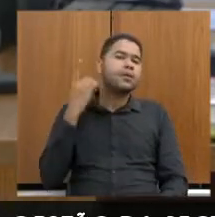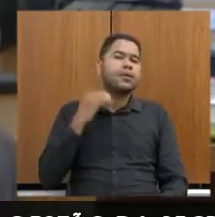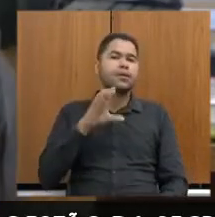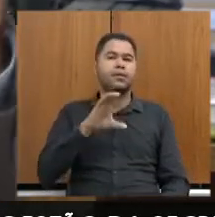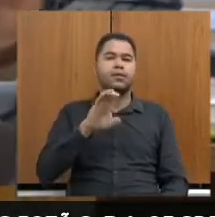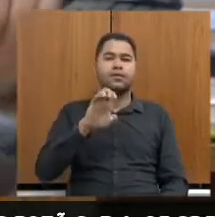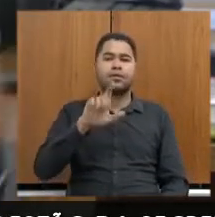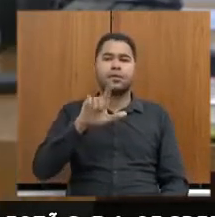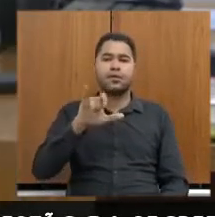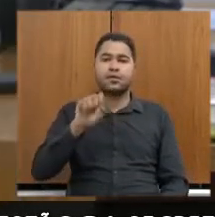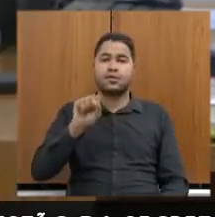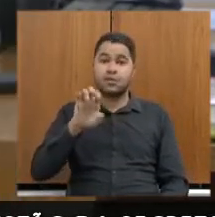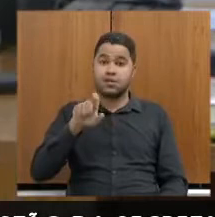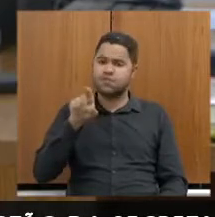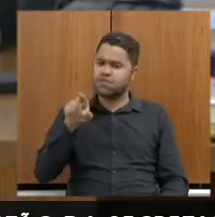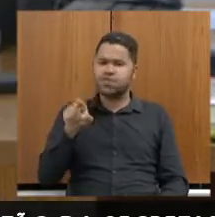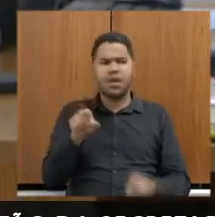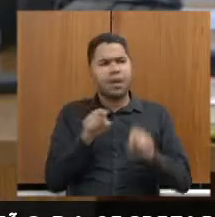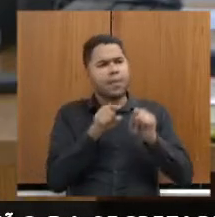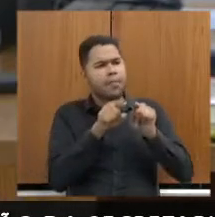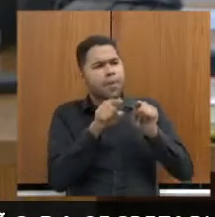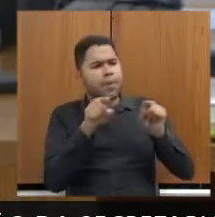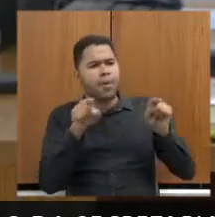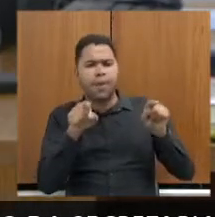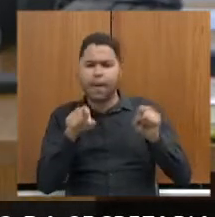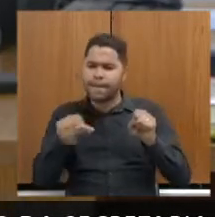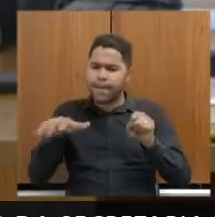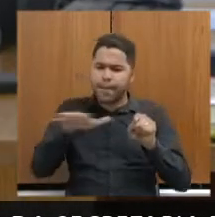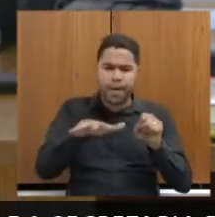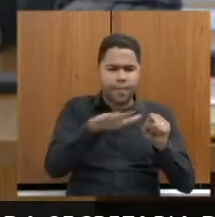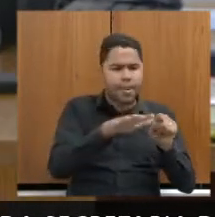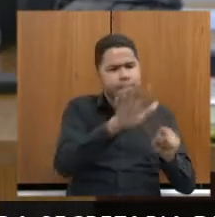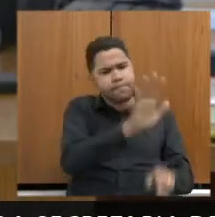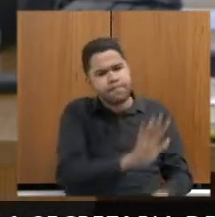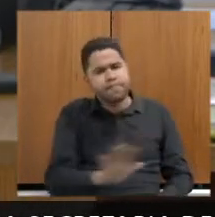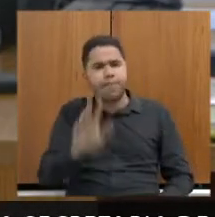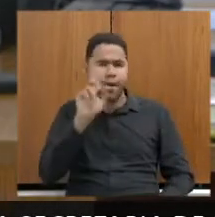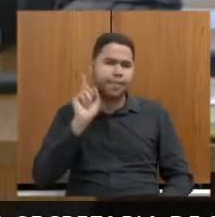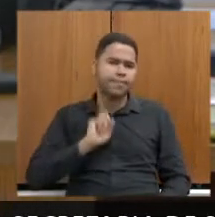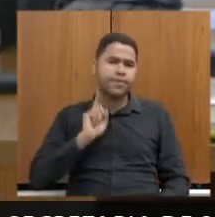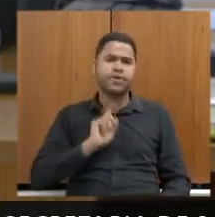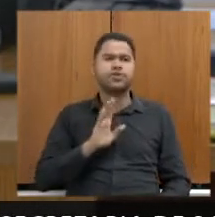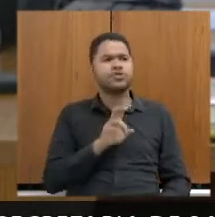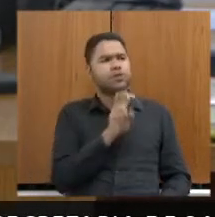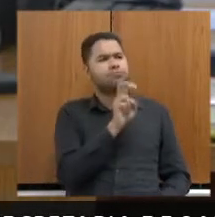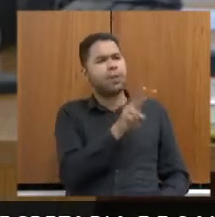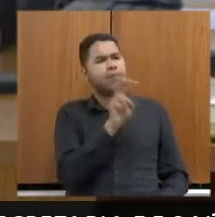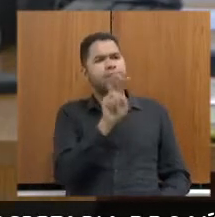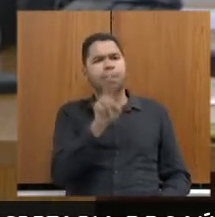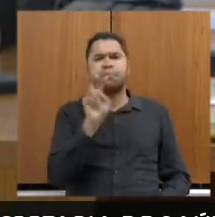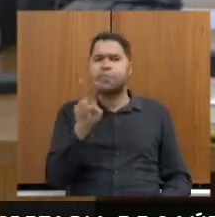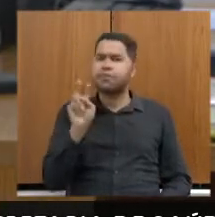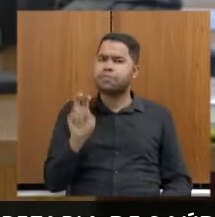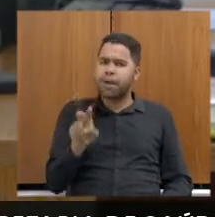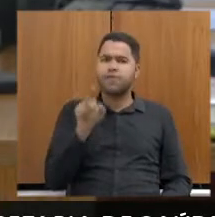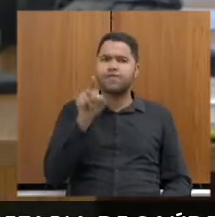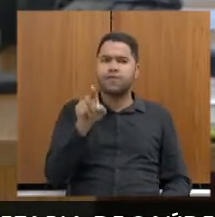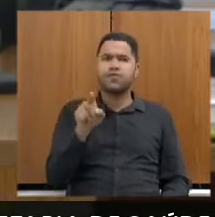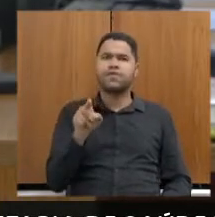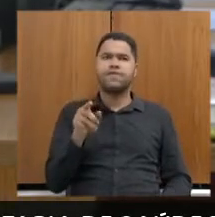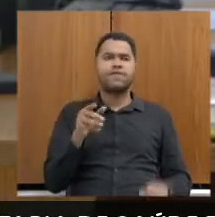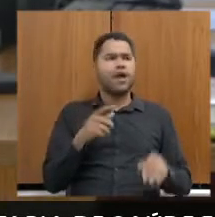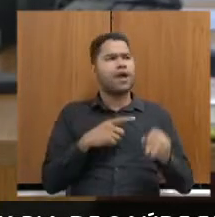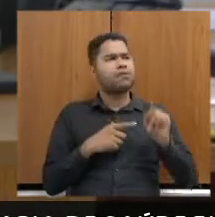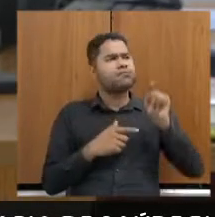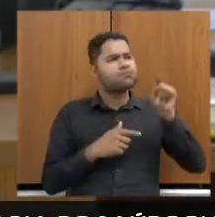feliz e diz que você estava lá você está em todas as regiões do Estado de a nós estamos com você em todas as regiões você vai na